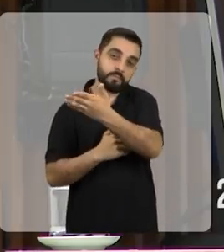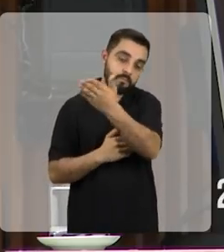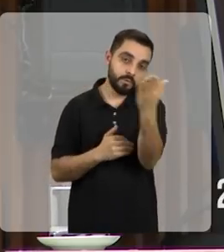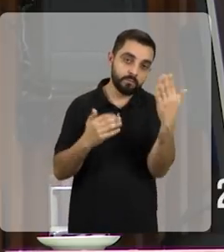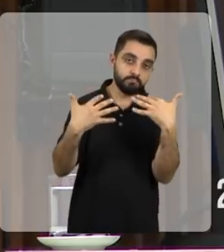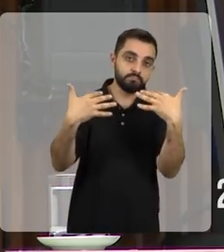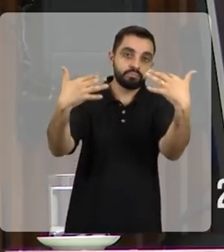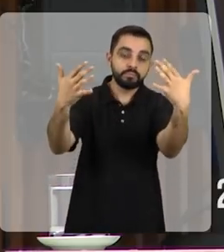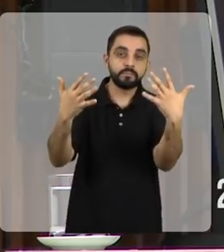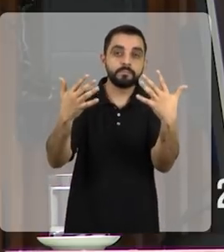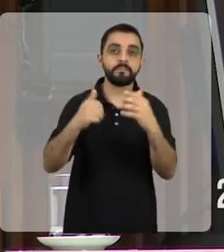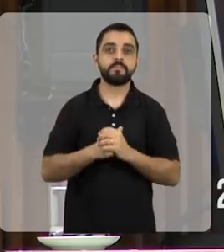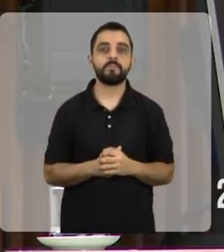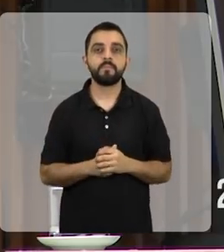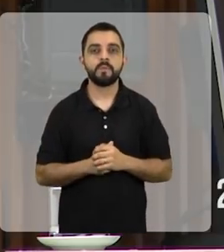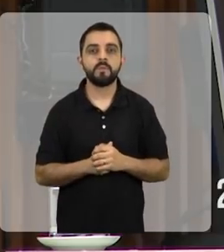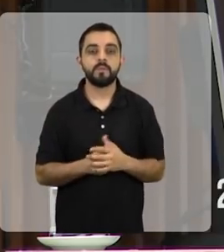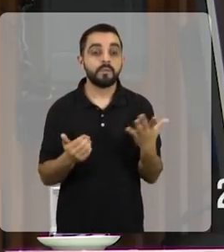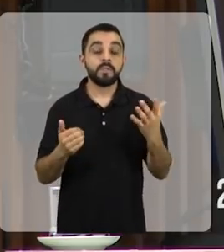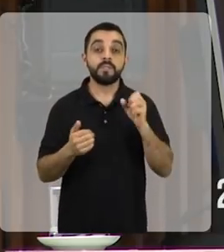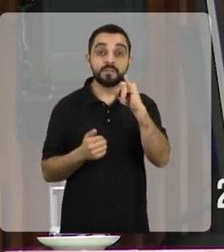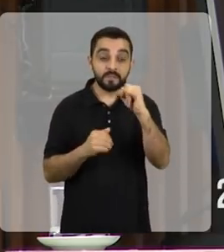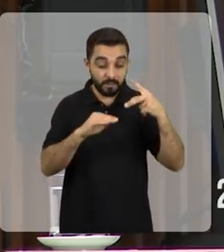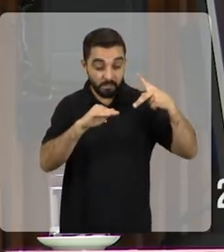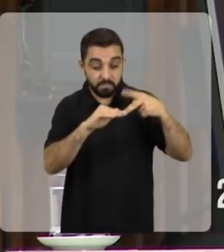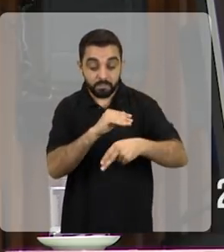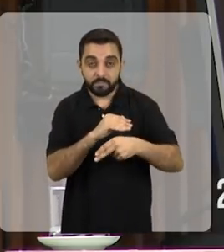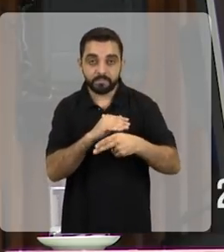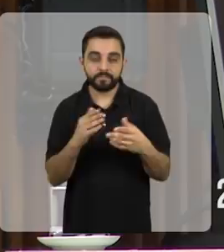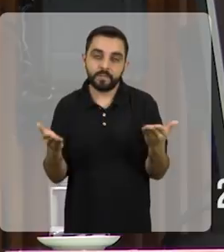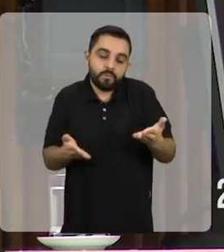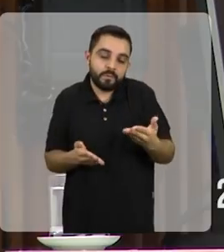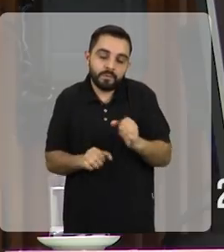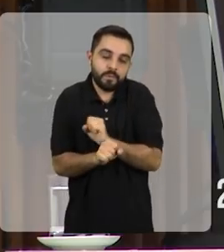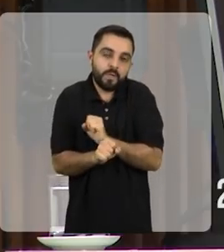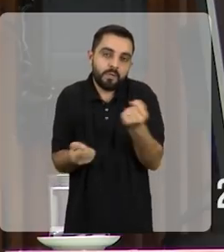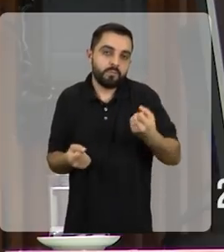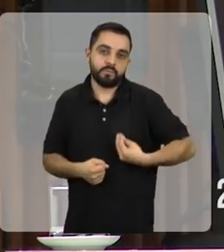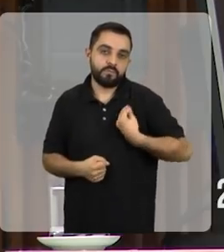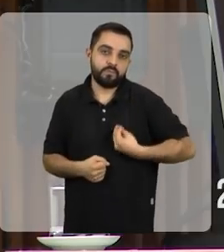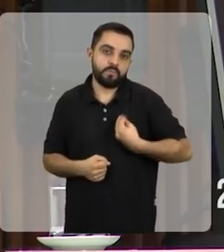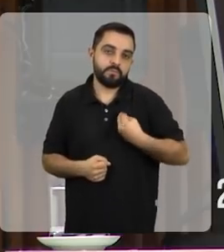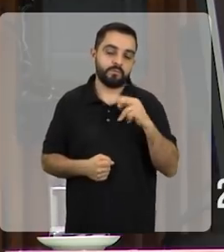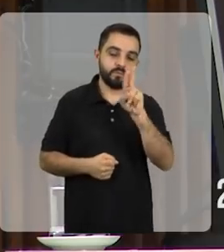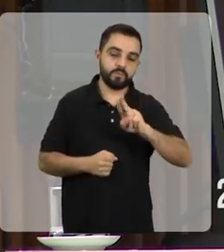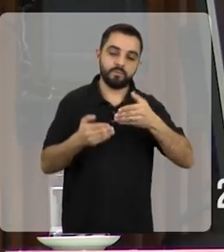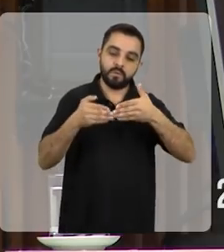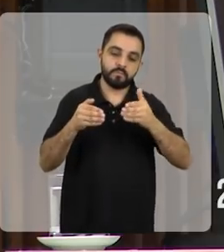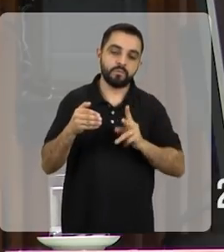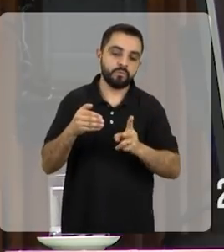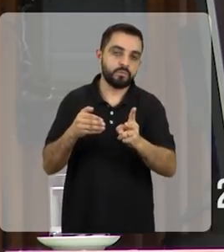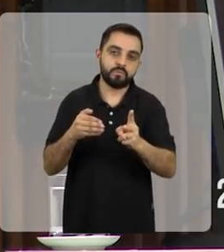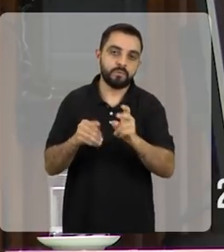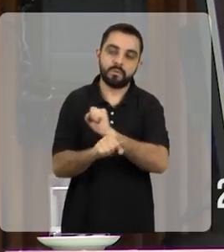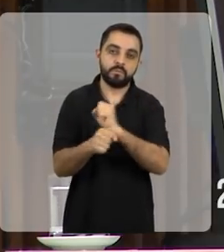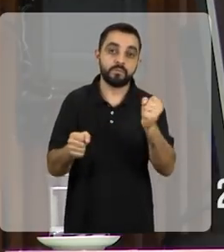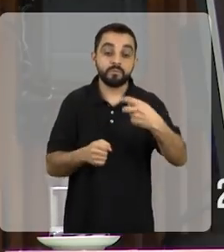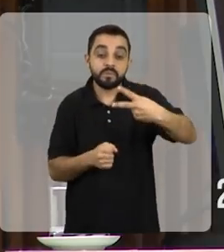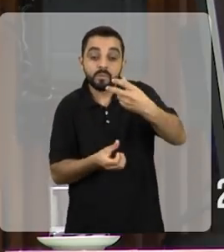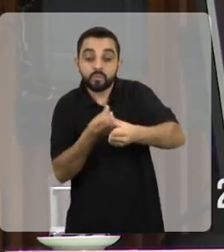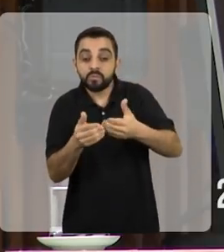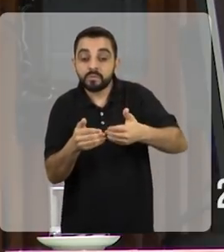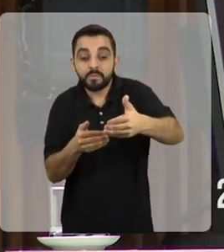virtualmente inviabiliza o funcionamento da nossa instituição já no início do segundo semestre